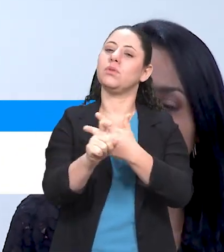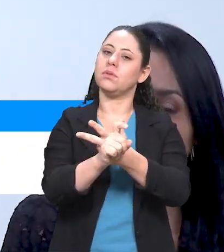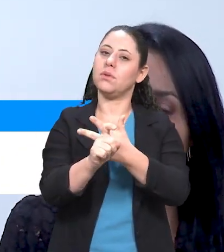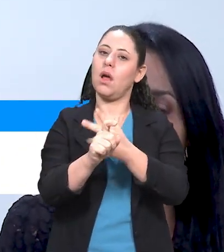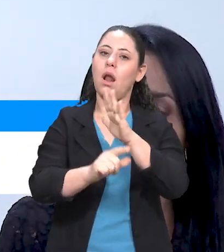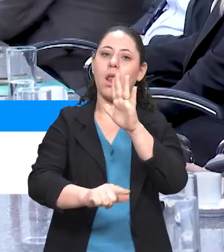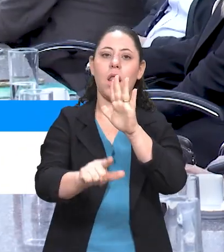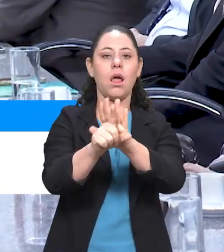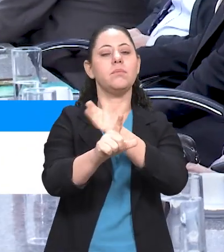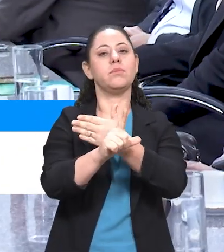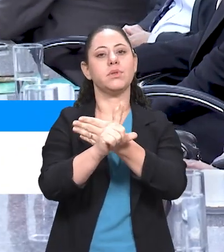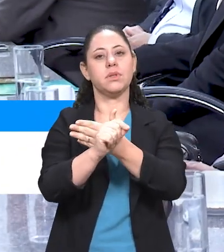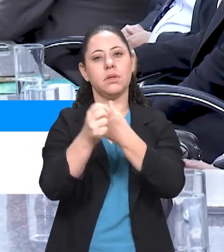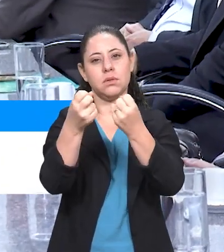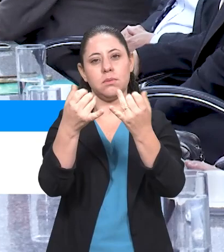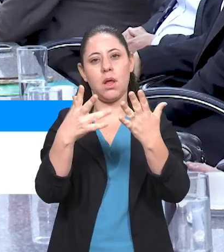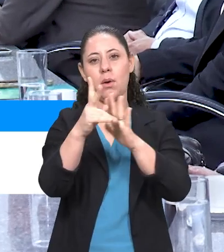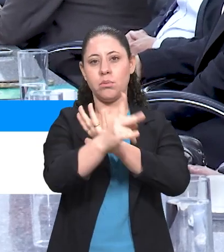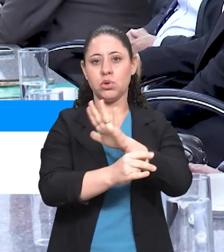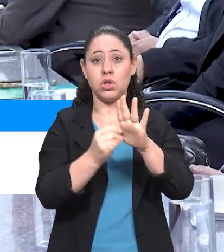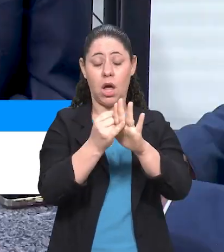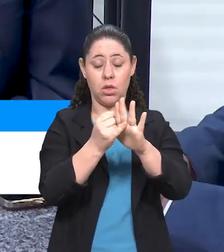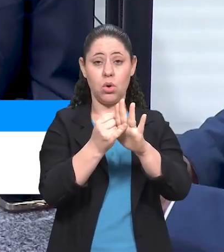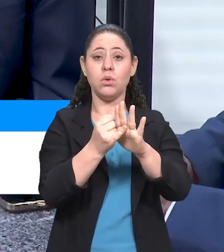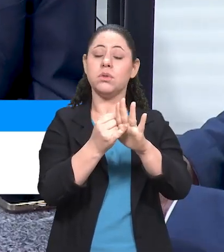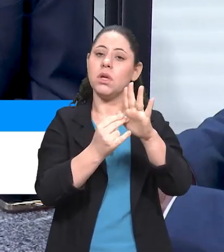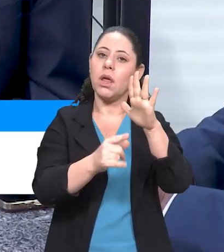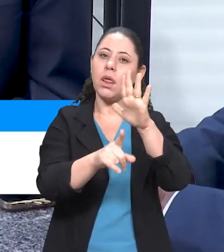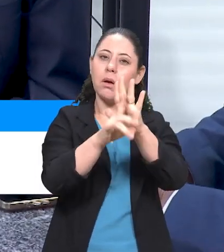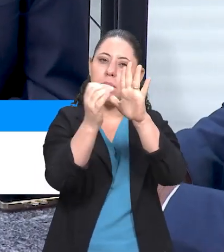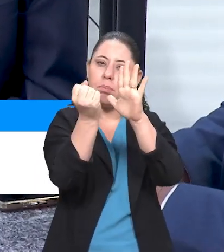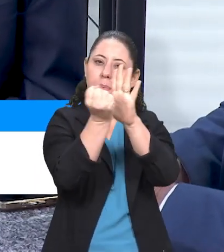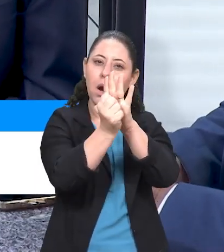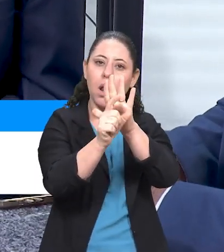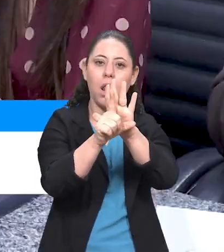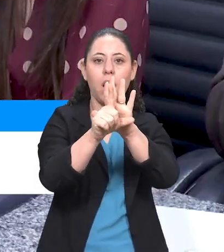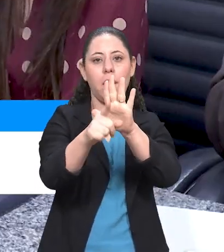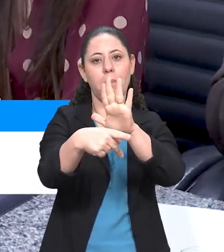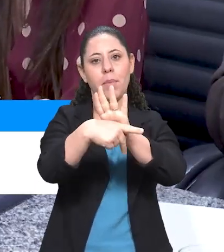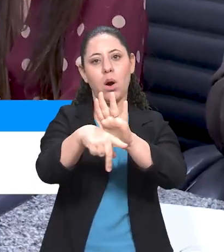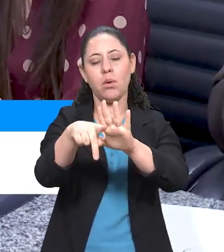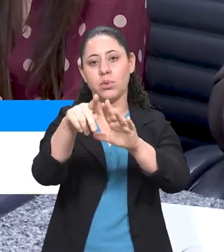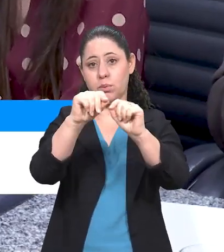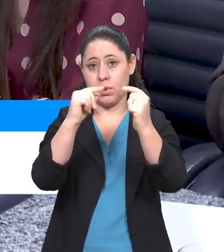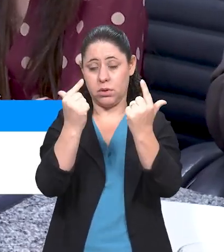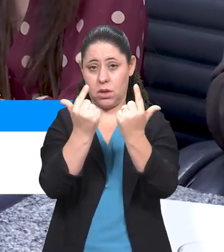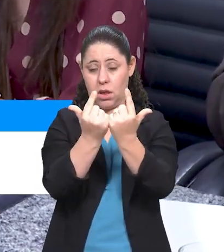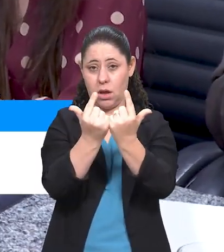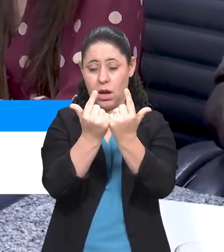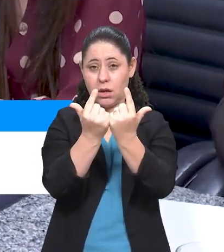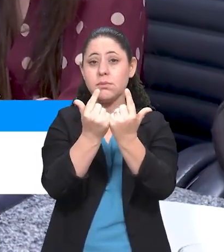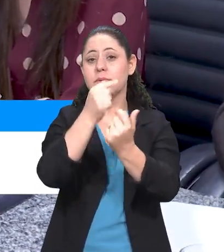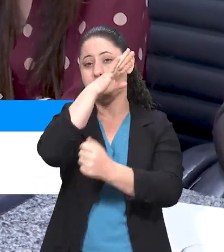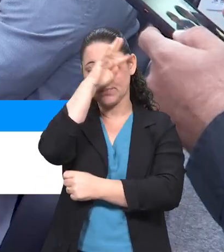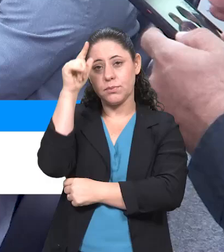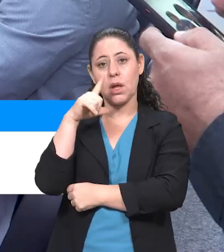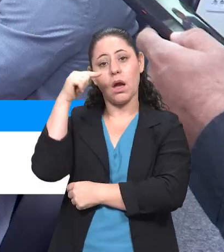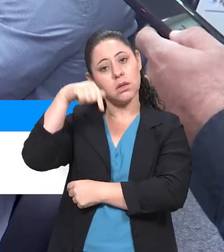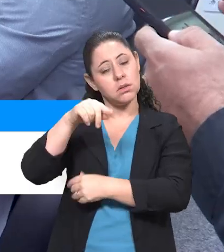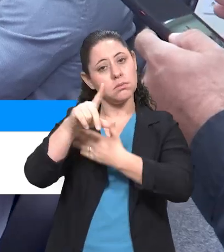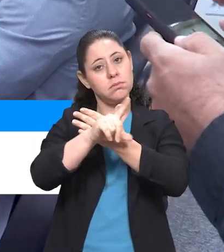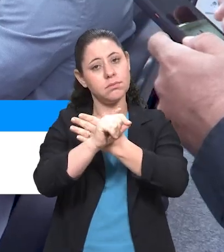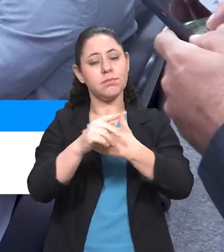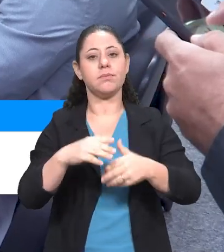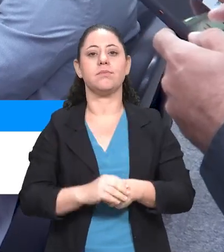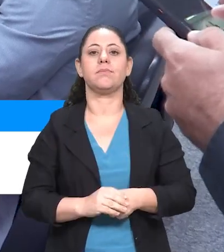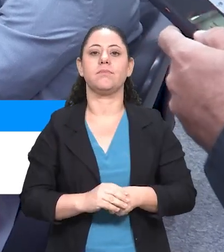lei do Pantanal um projeto que cria um Marco legal na legislação Sum Matogrossense sobre esse bioma no território do Estado a